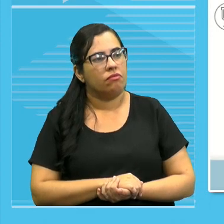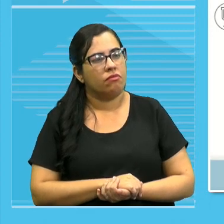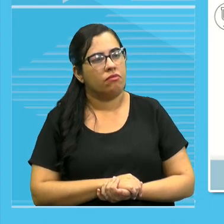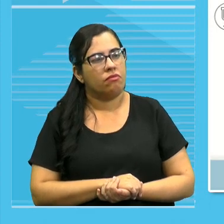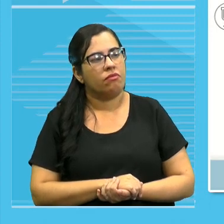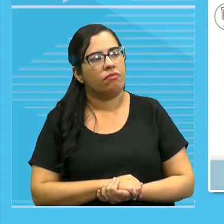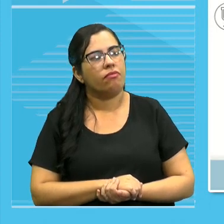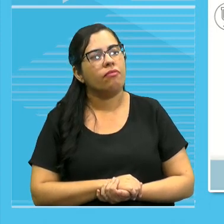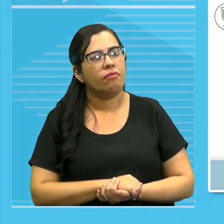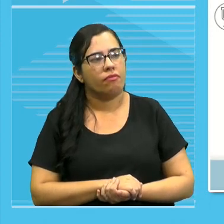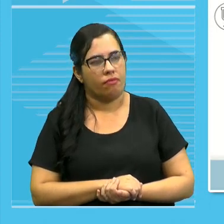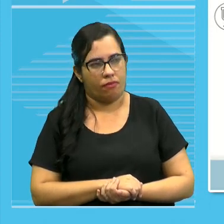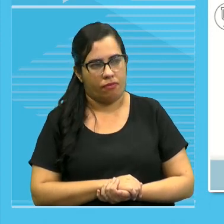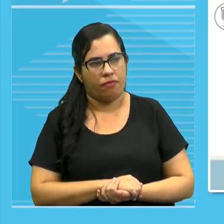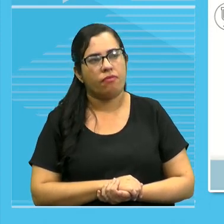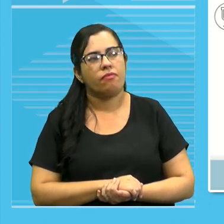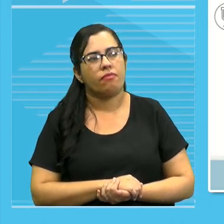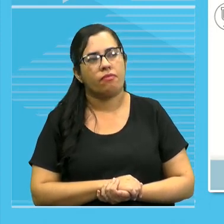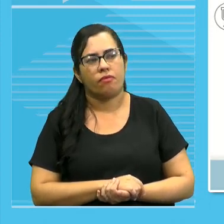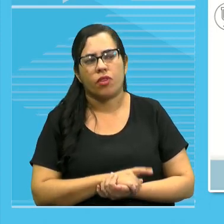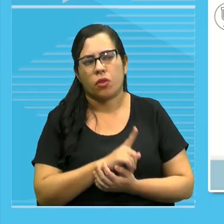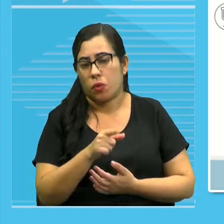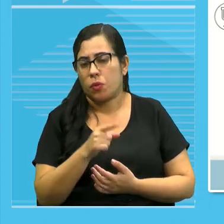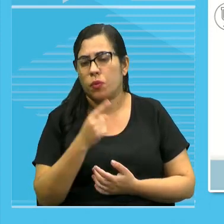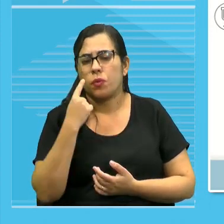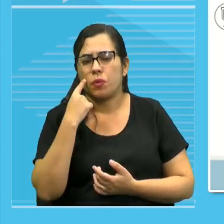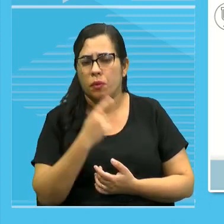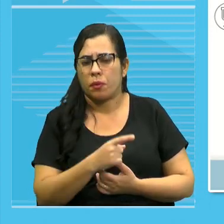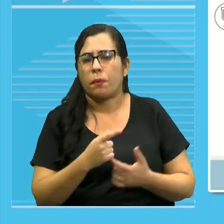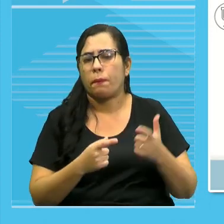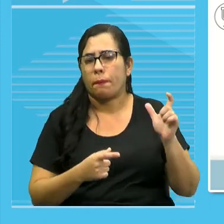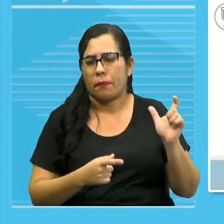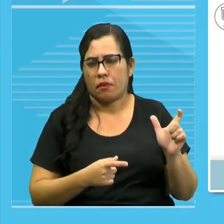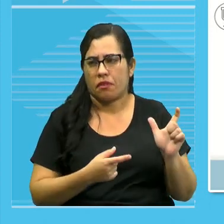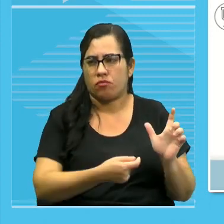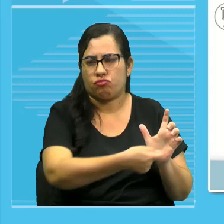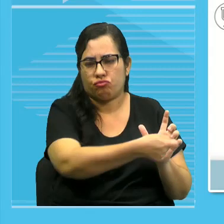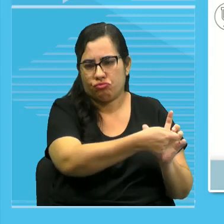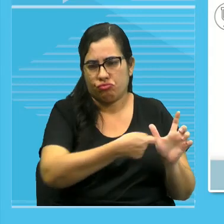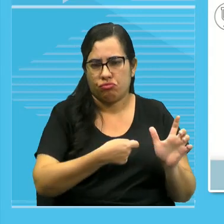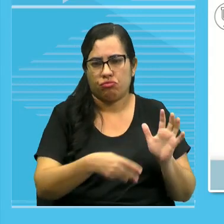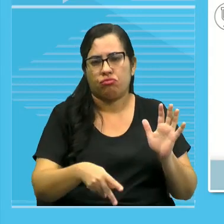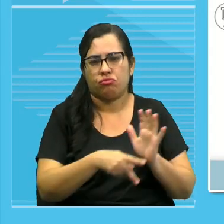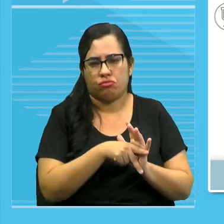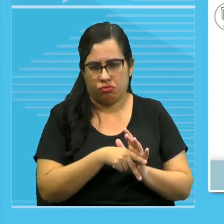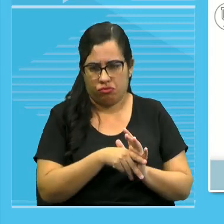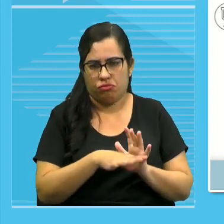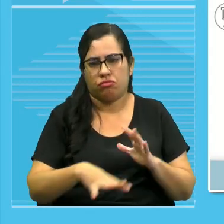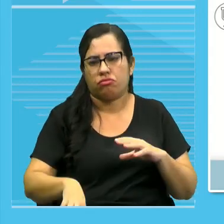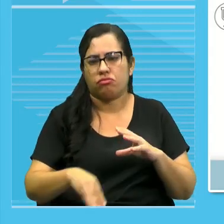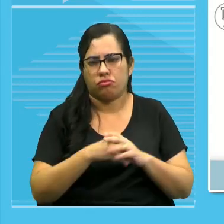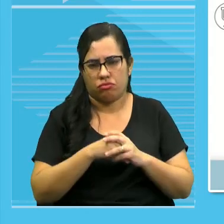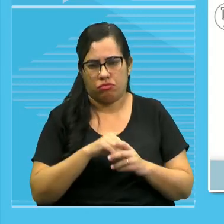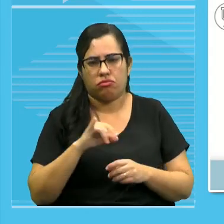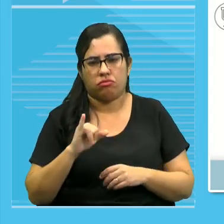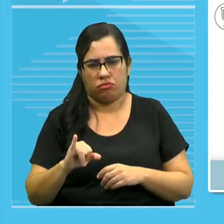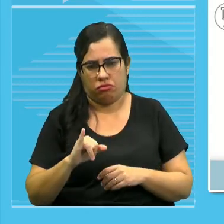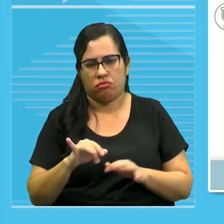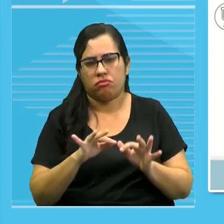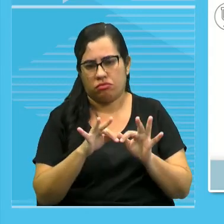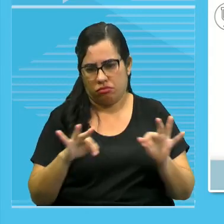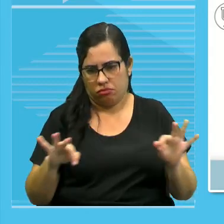aos tedes para os teres o que os destaquei aí é o complemento indireto das frases